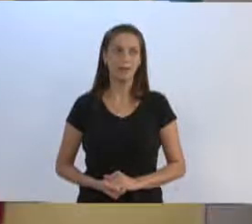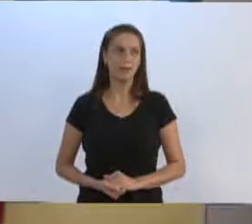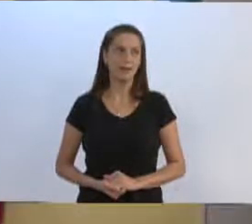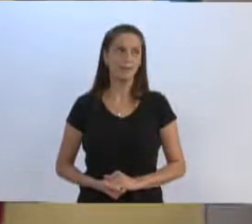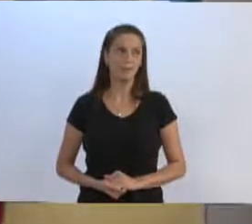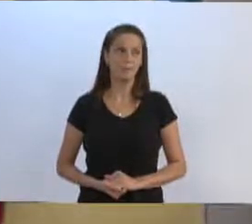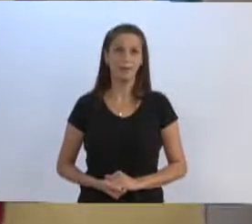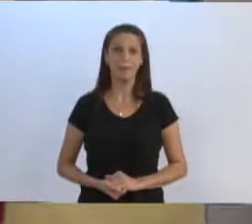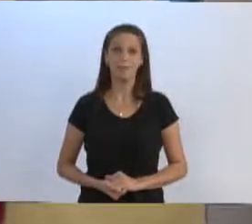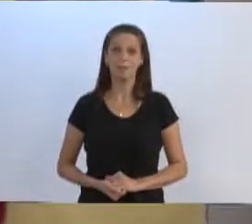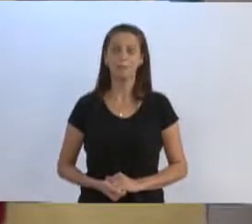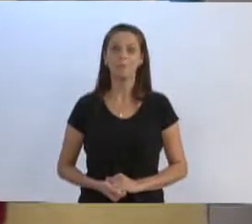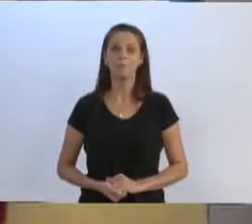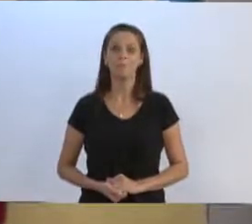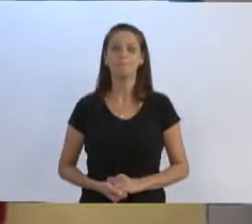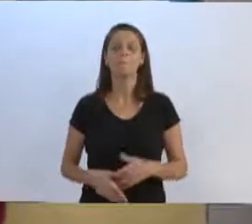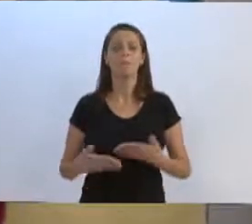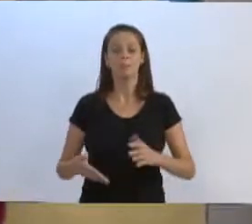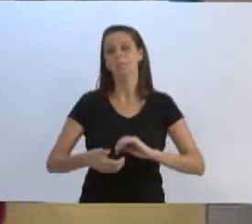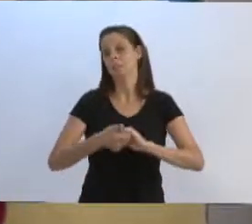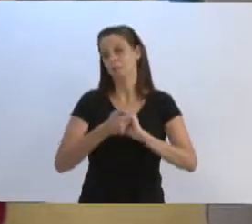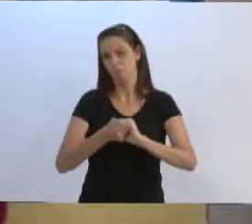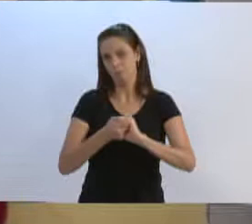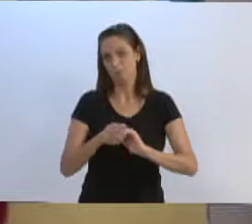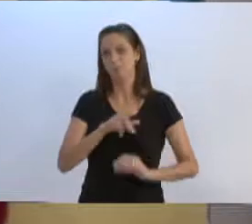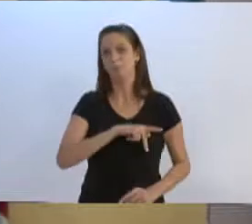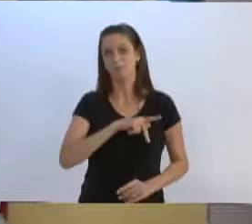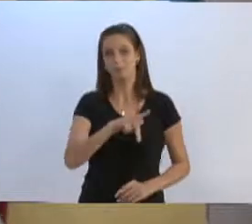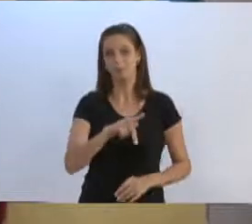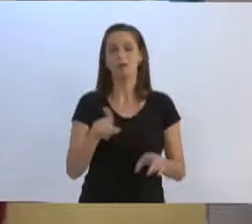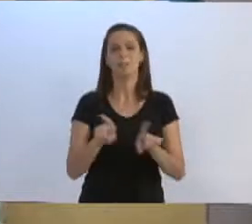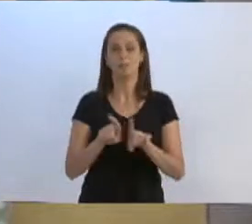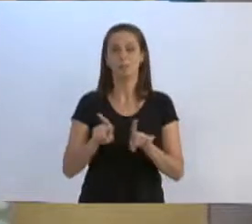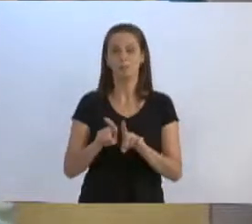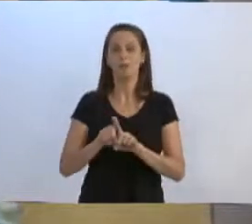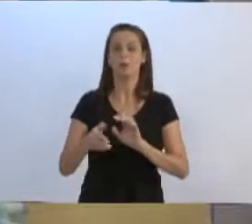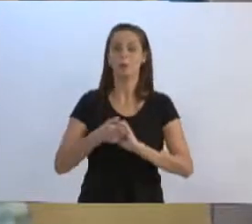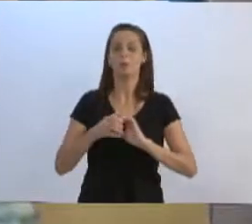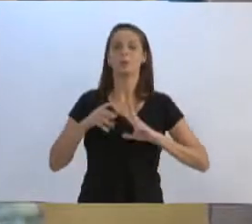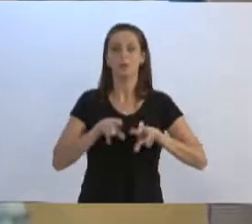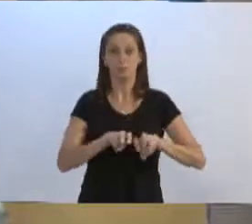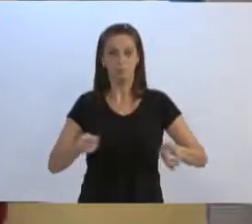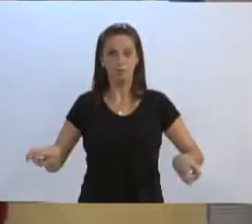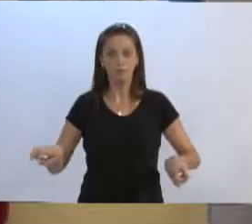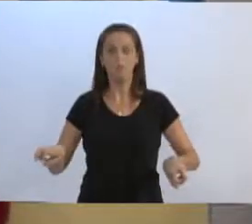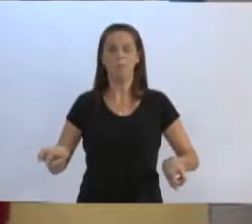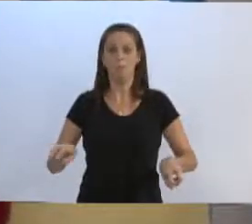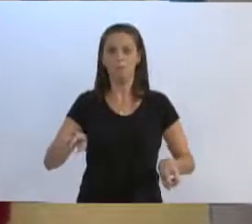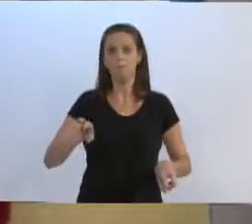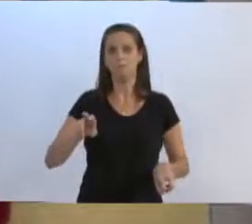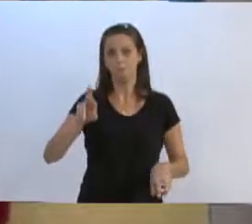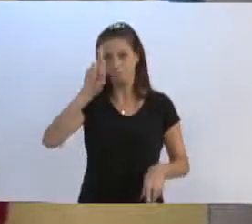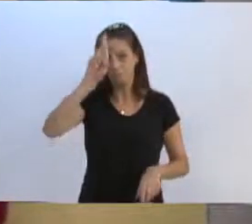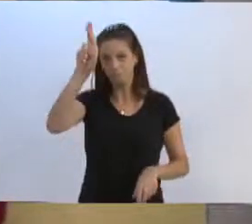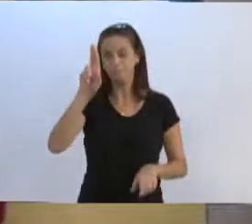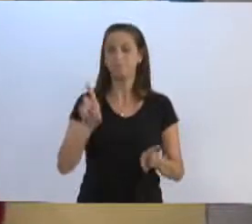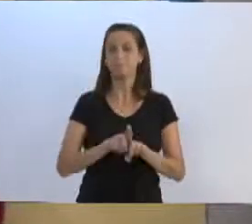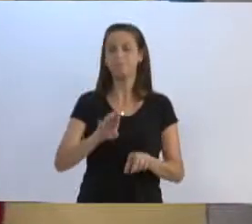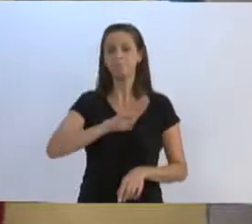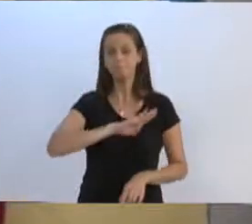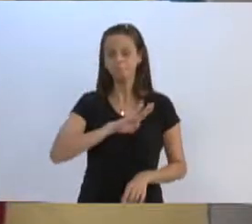vereador Marcelo Lanzarinha, ao cumprimentá-lo, cumprimento toda a mesa, cumprimento os colegas vereadores que